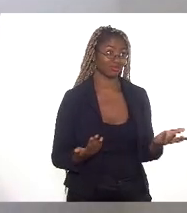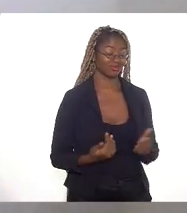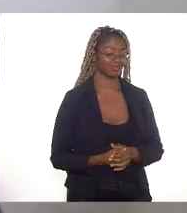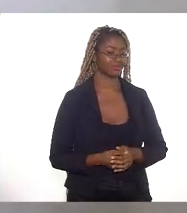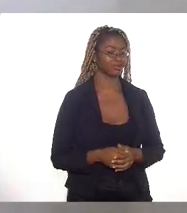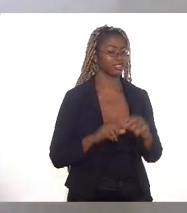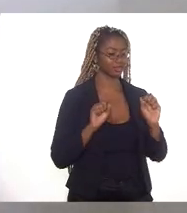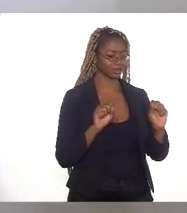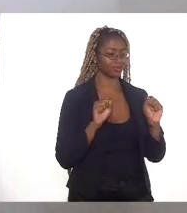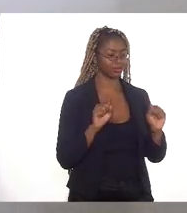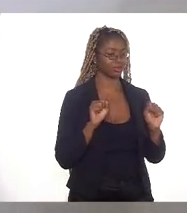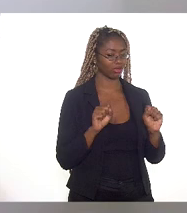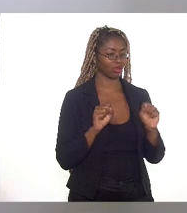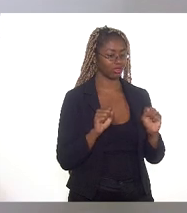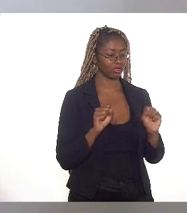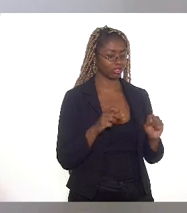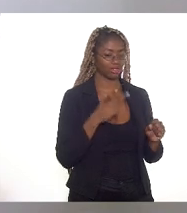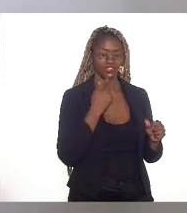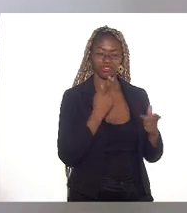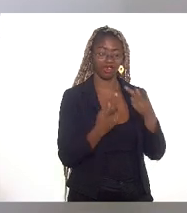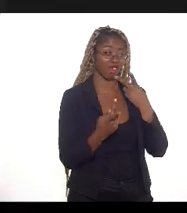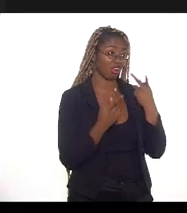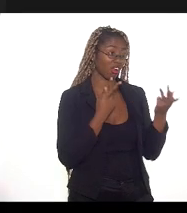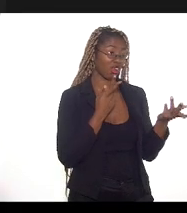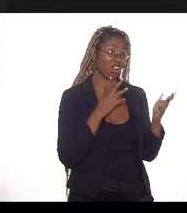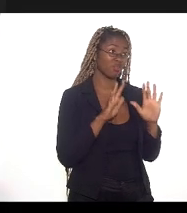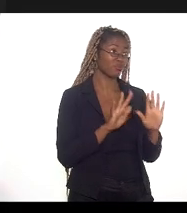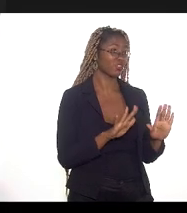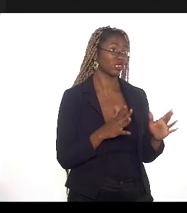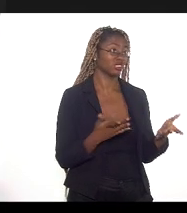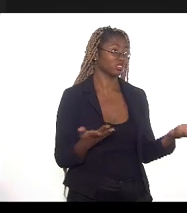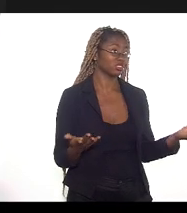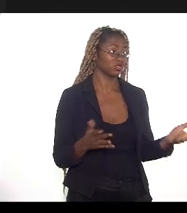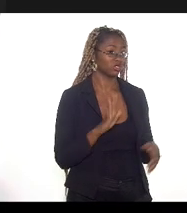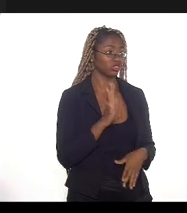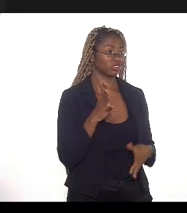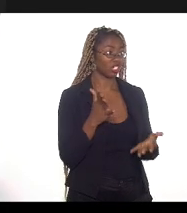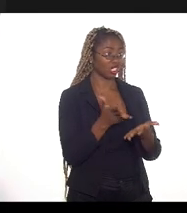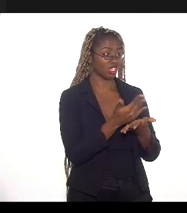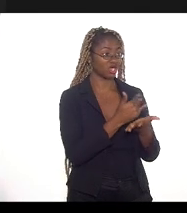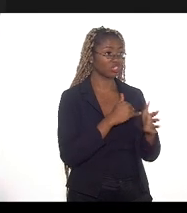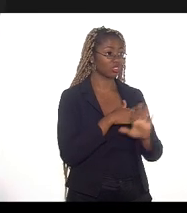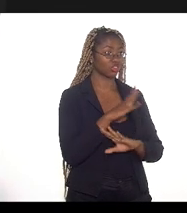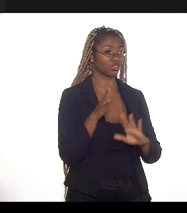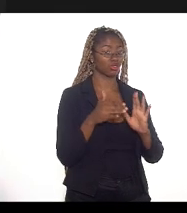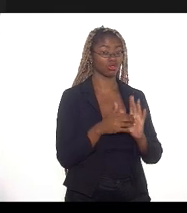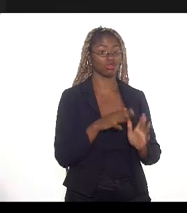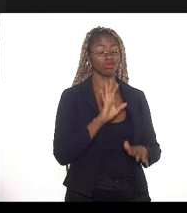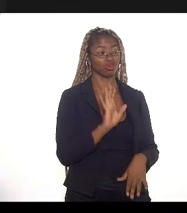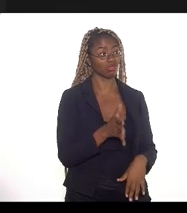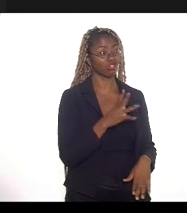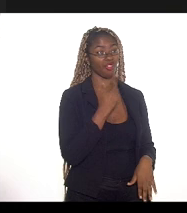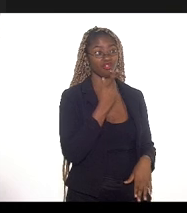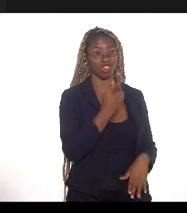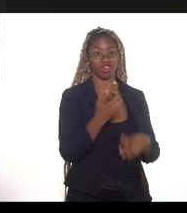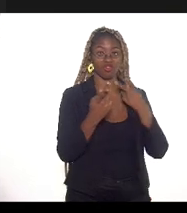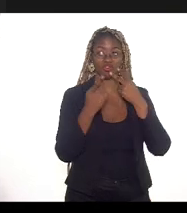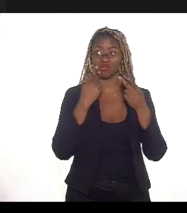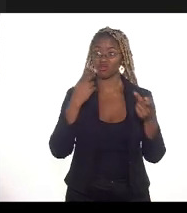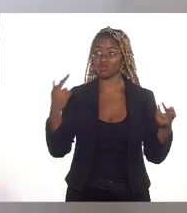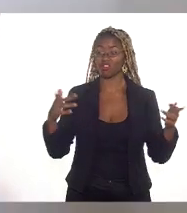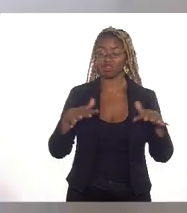de fazer aí uma declaração de voto, mas nós já colhemos o parecer, já demos palavra para o